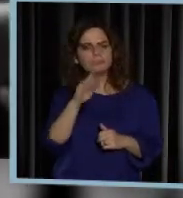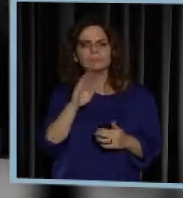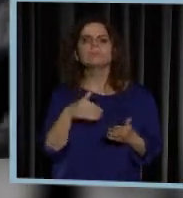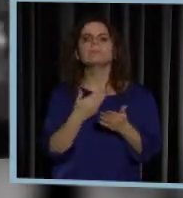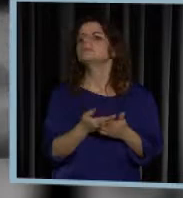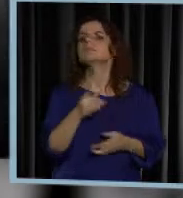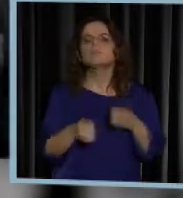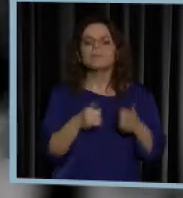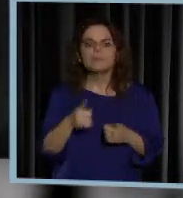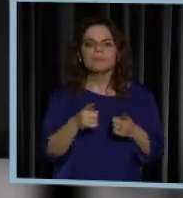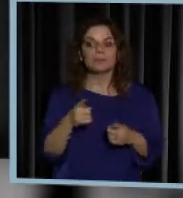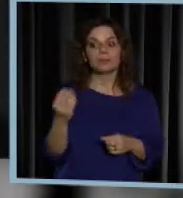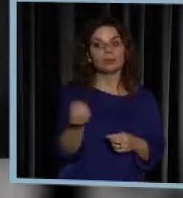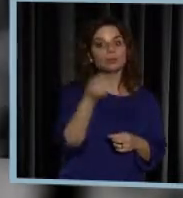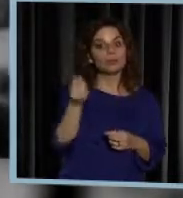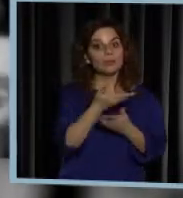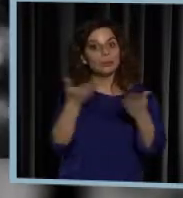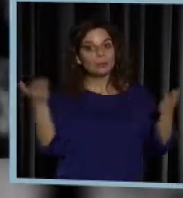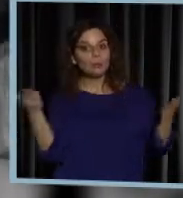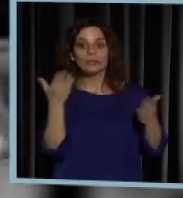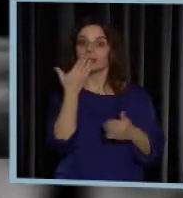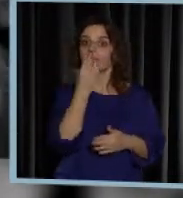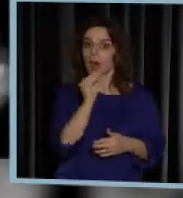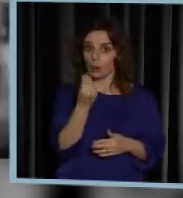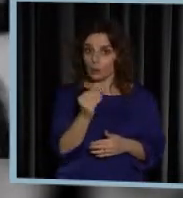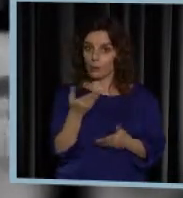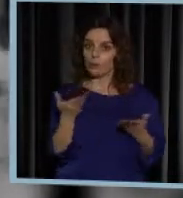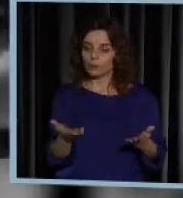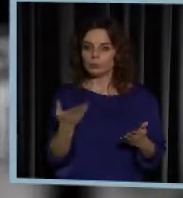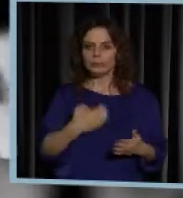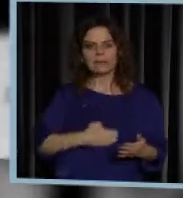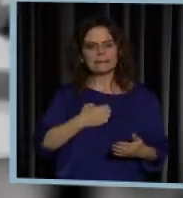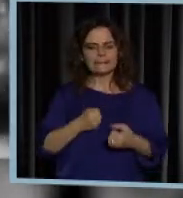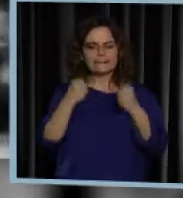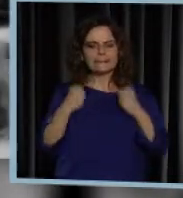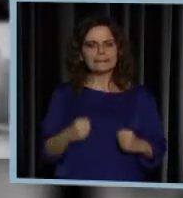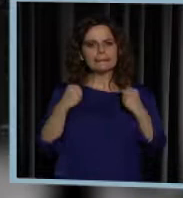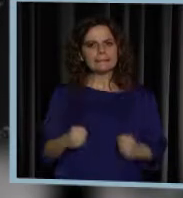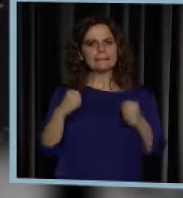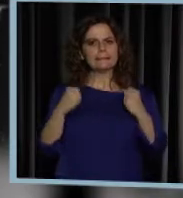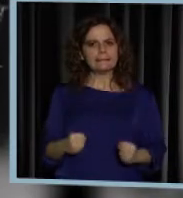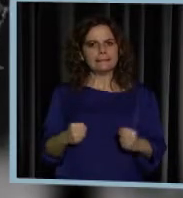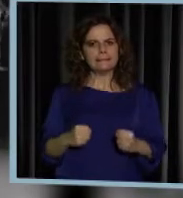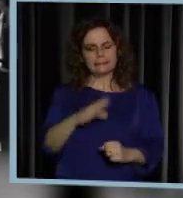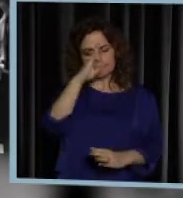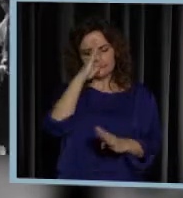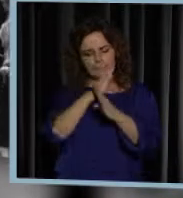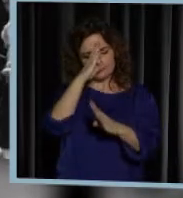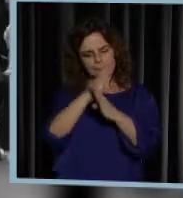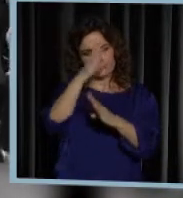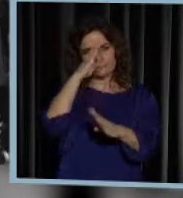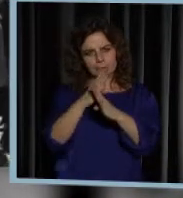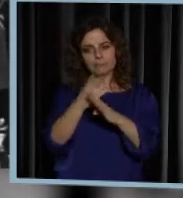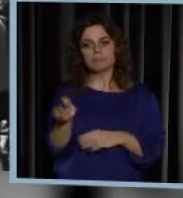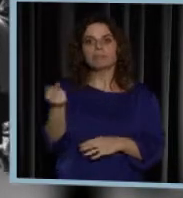forjou, entre a juventude estudantil, um sentimento de resistência e